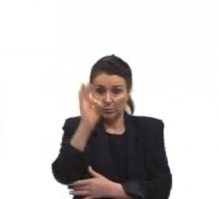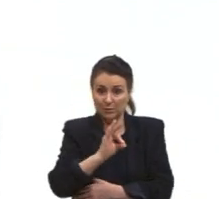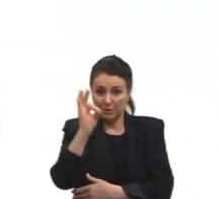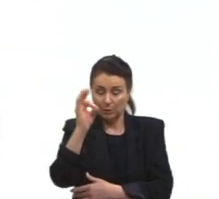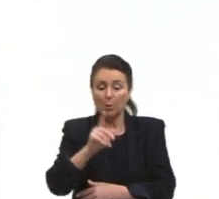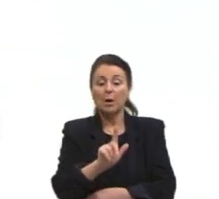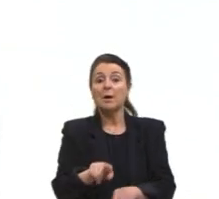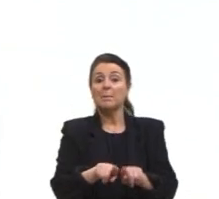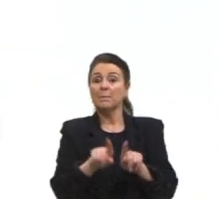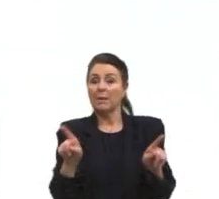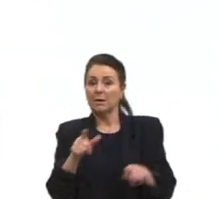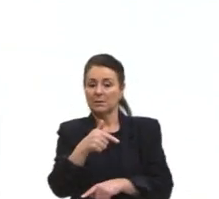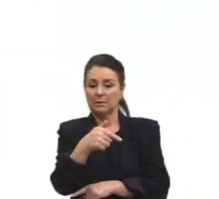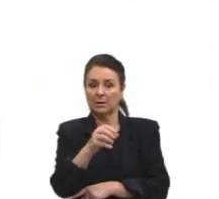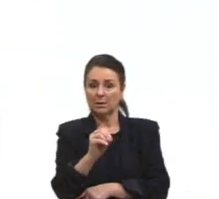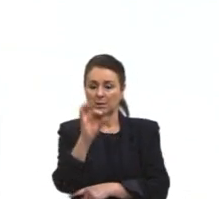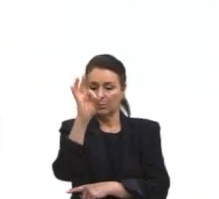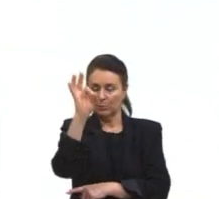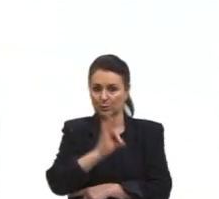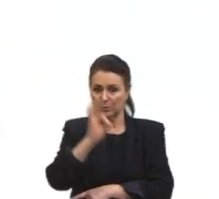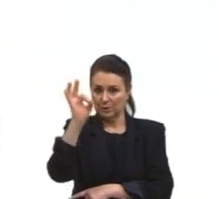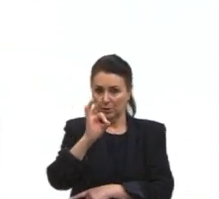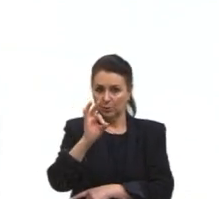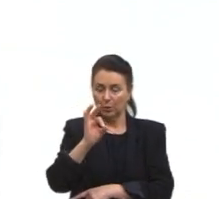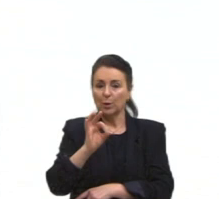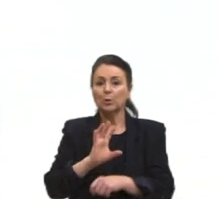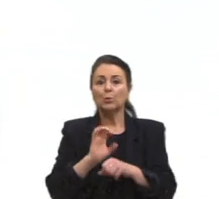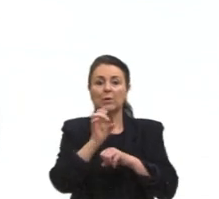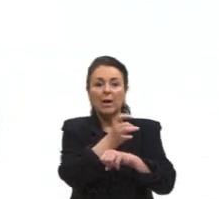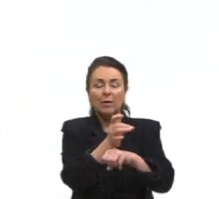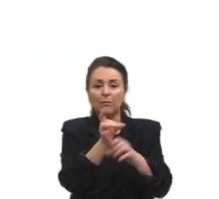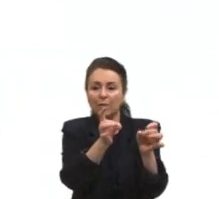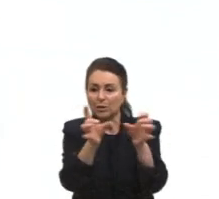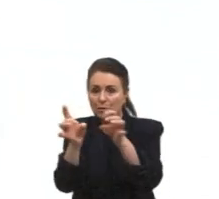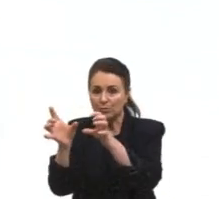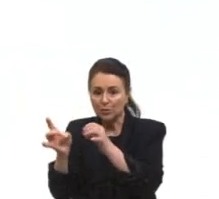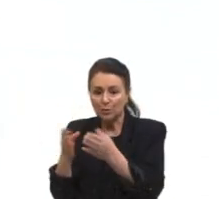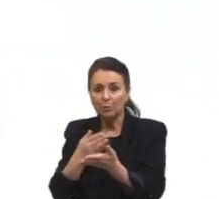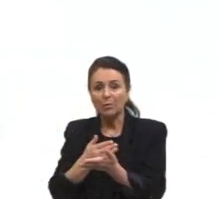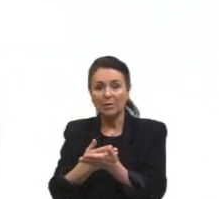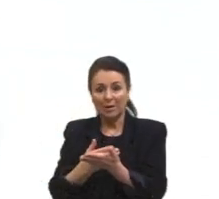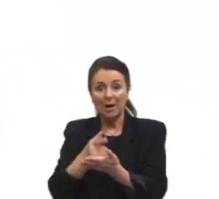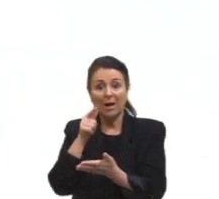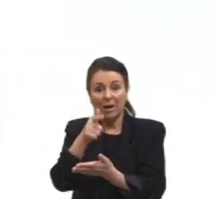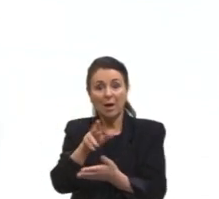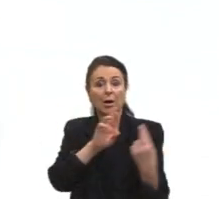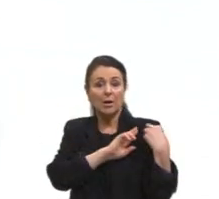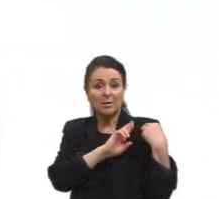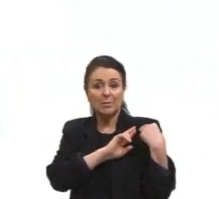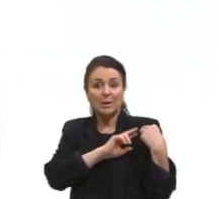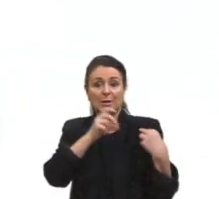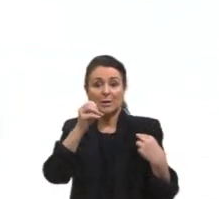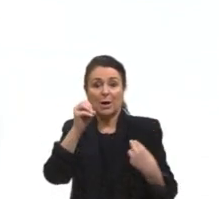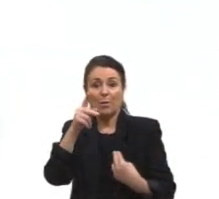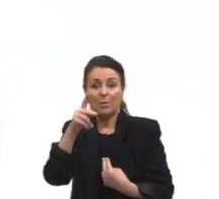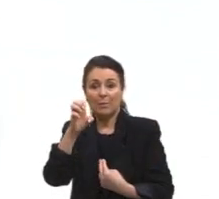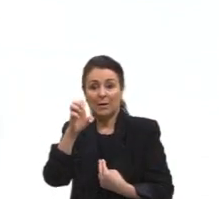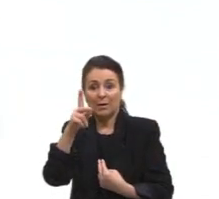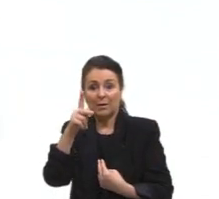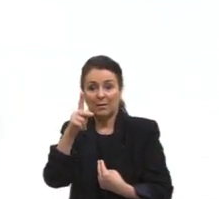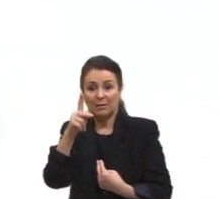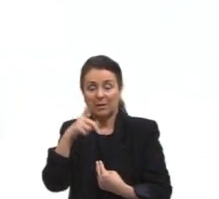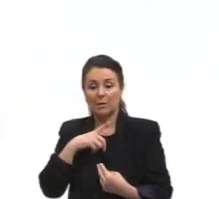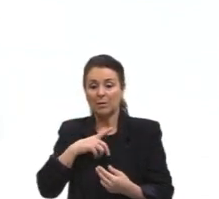desse recurso que é exportado passa por ela então é muita coisa ela detém aí grande parte desse mercado